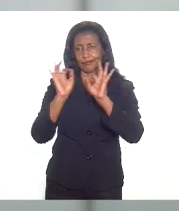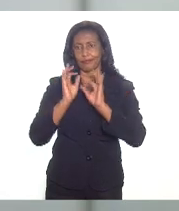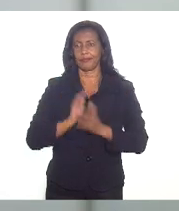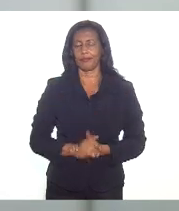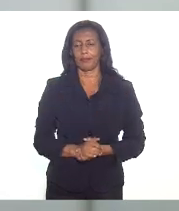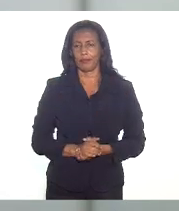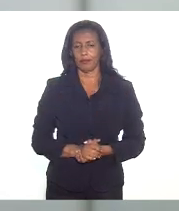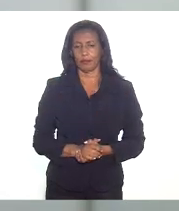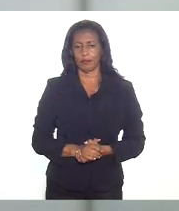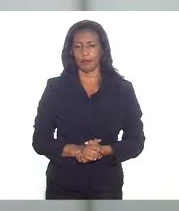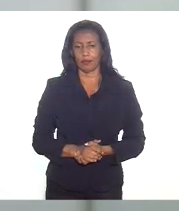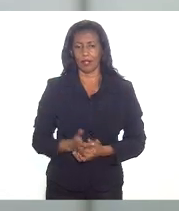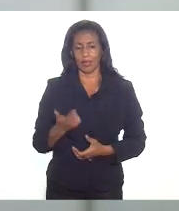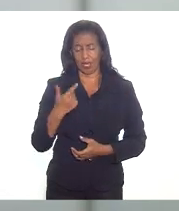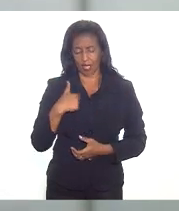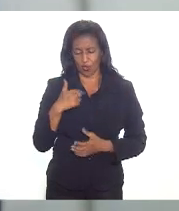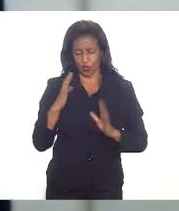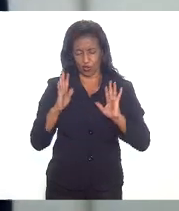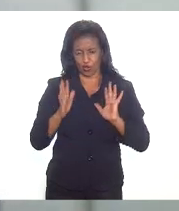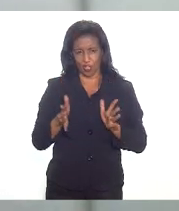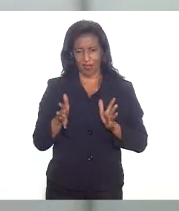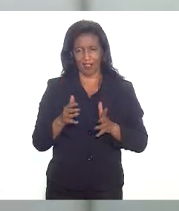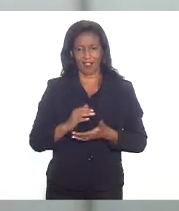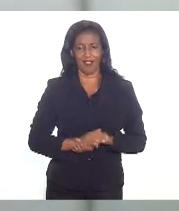estou já na preliminar